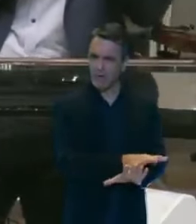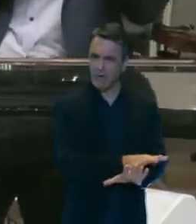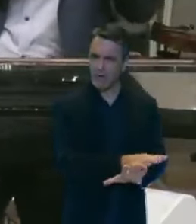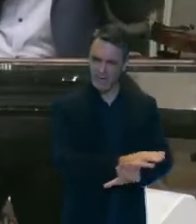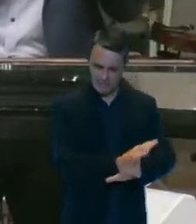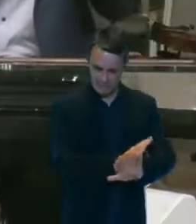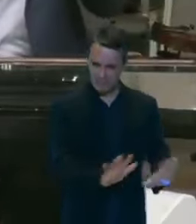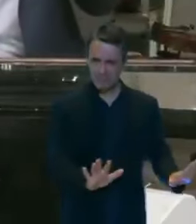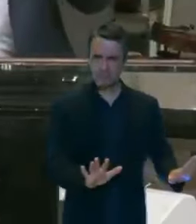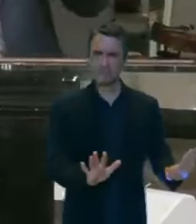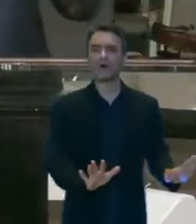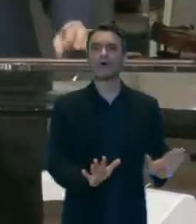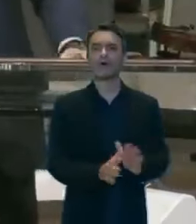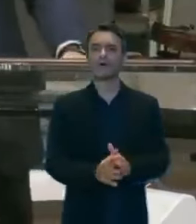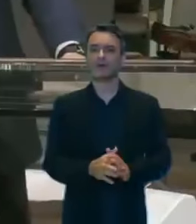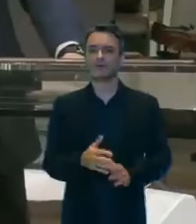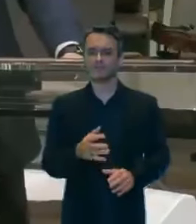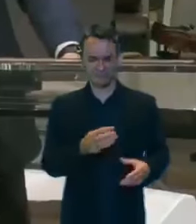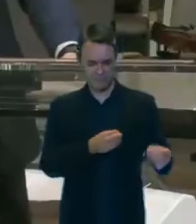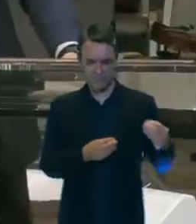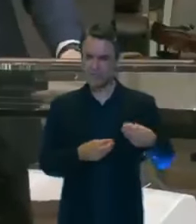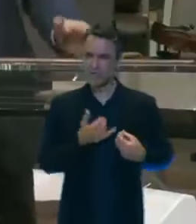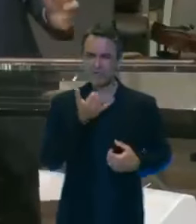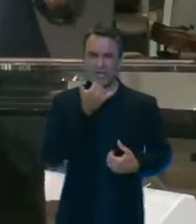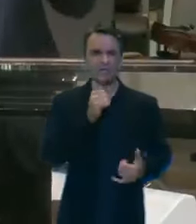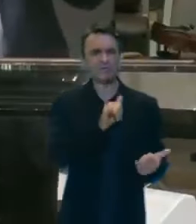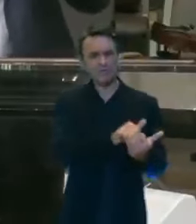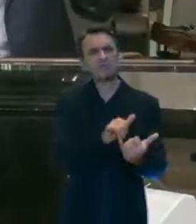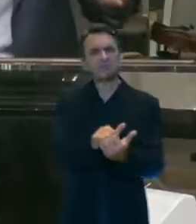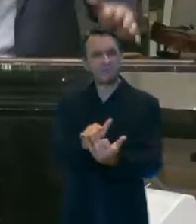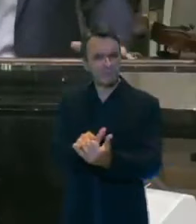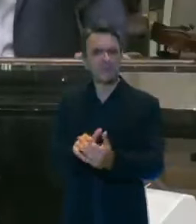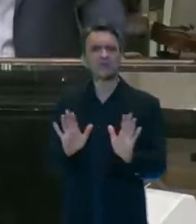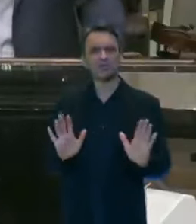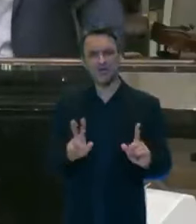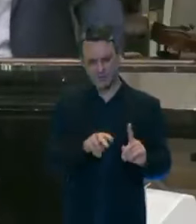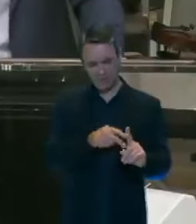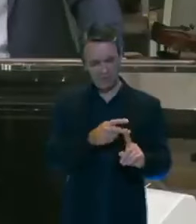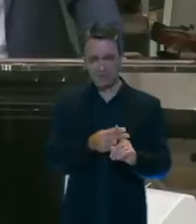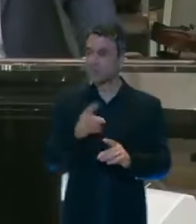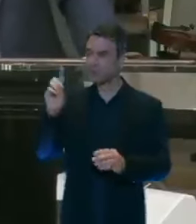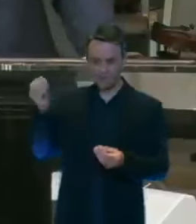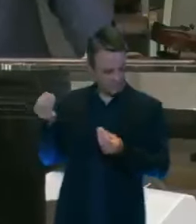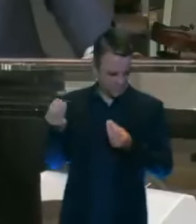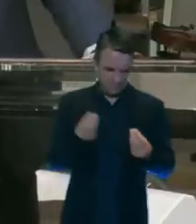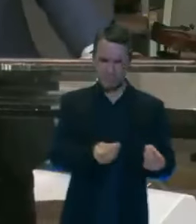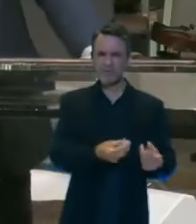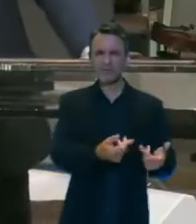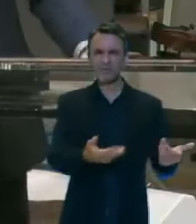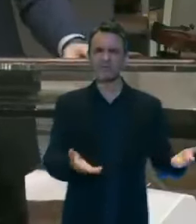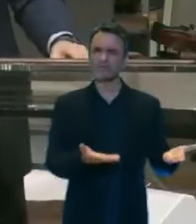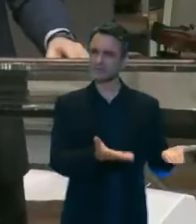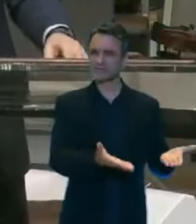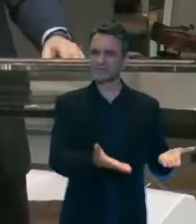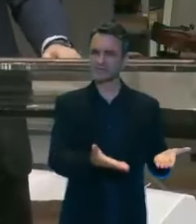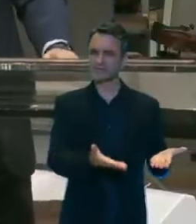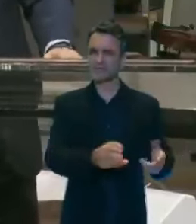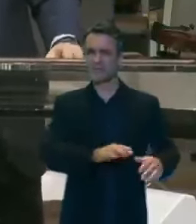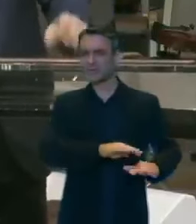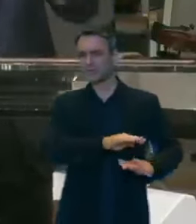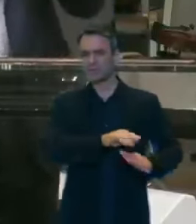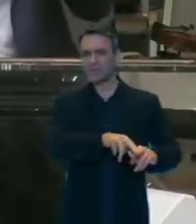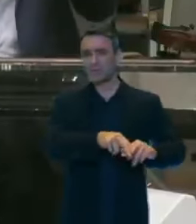sua iniquidade está perdoada, e que ela já recebeu em dobro das mãos do Senhor por todos os seus